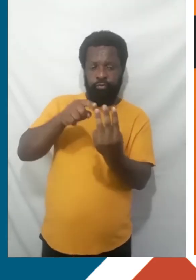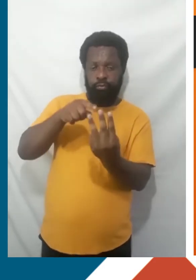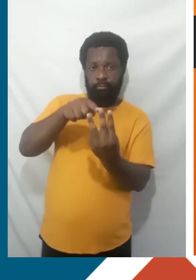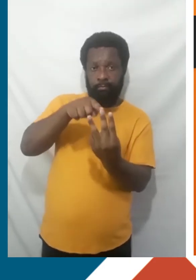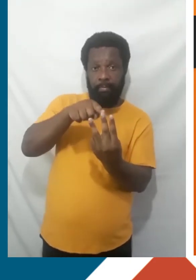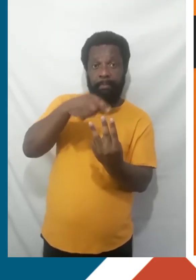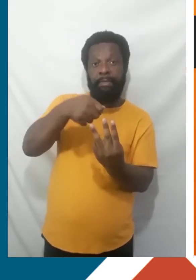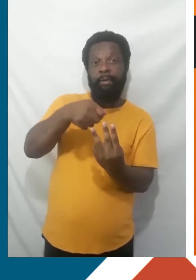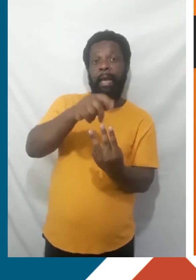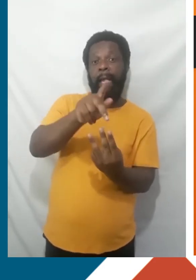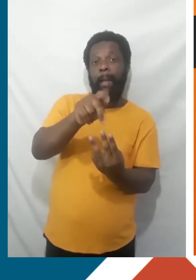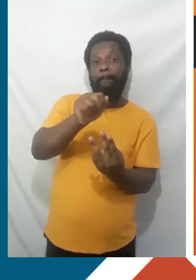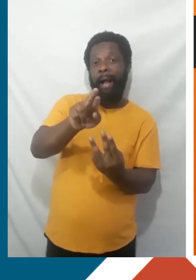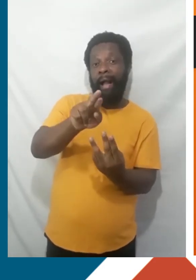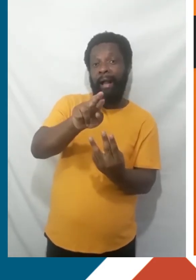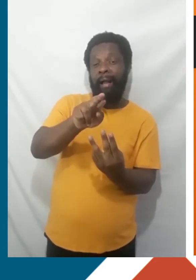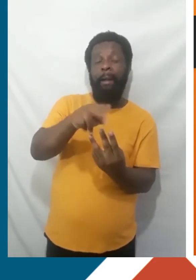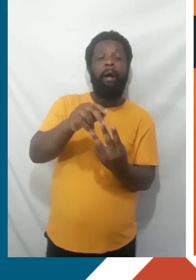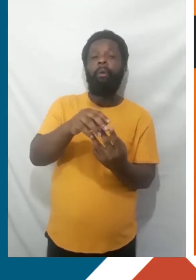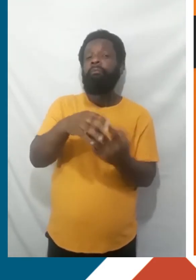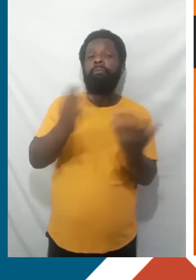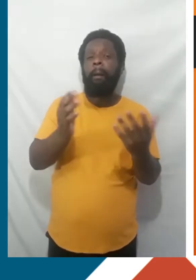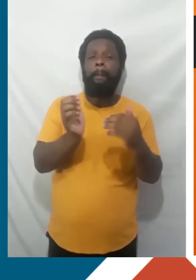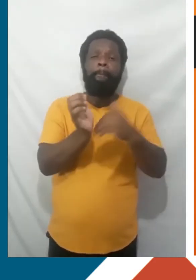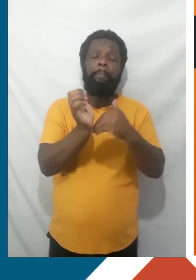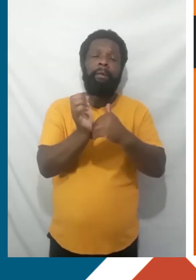são as possibilidades que ele tem para compor essa senha?